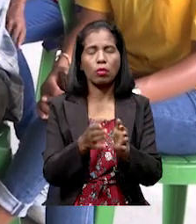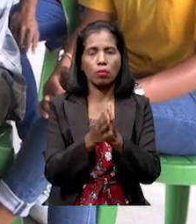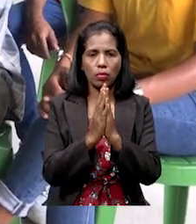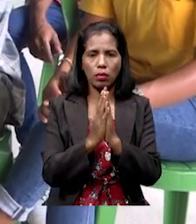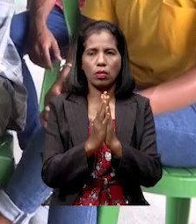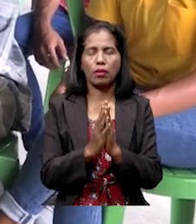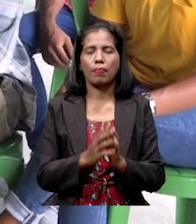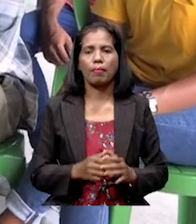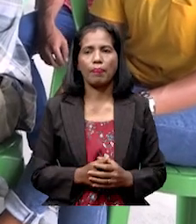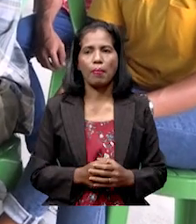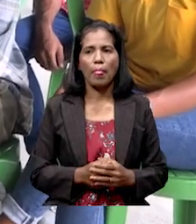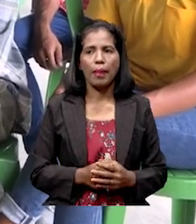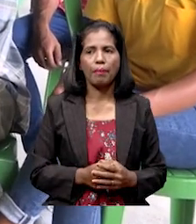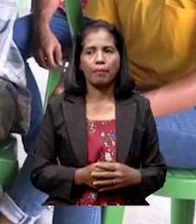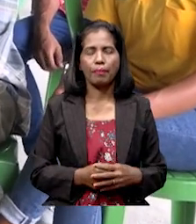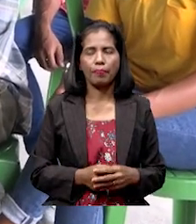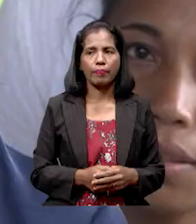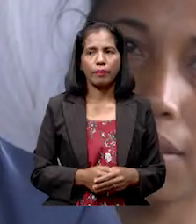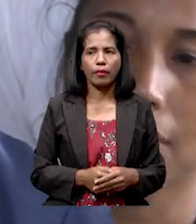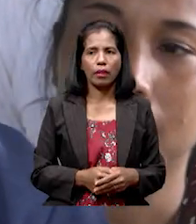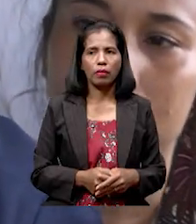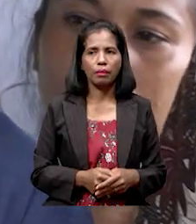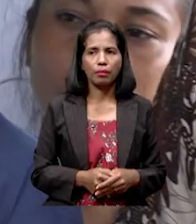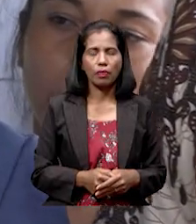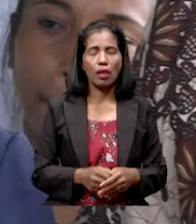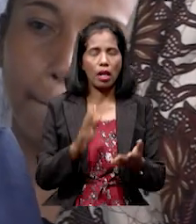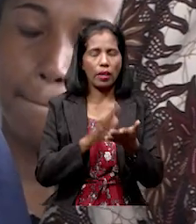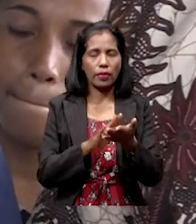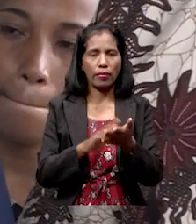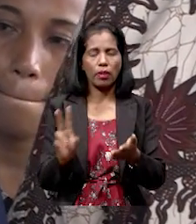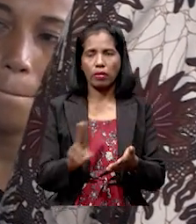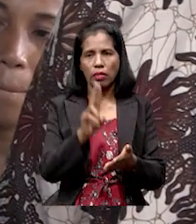Fakultadi Ruané. Sou ensino superior, nem mat sai hanessa